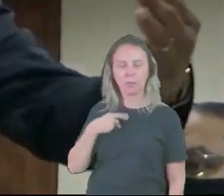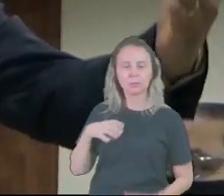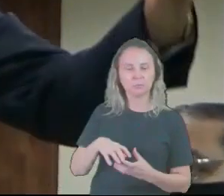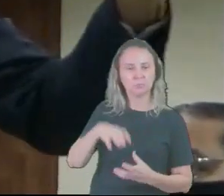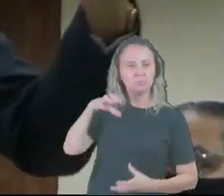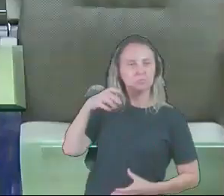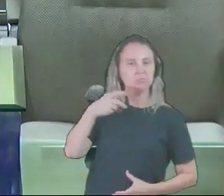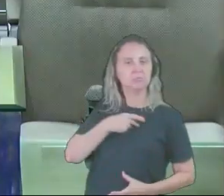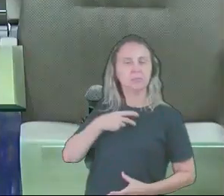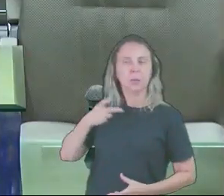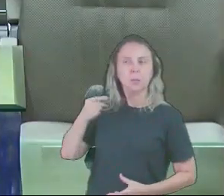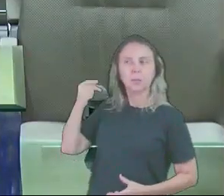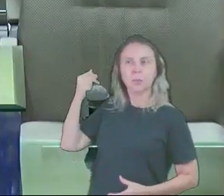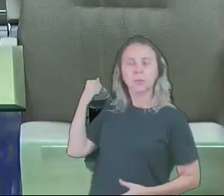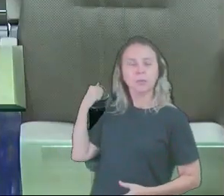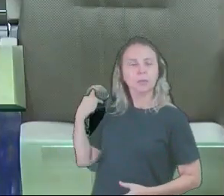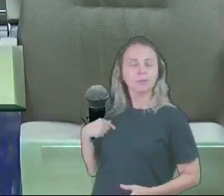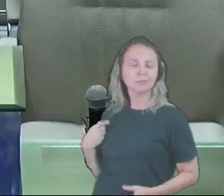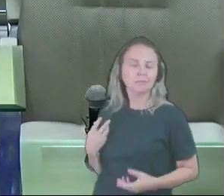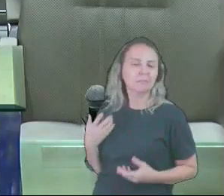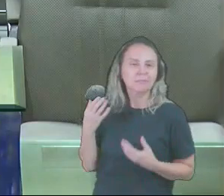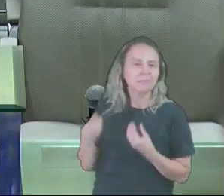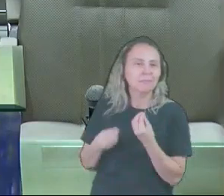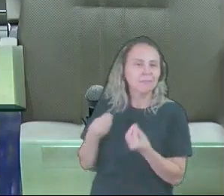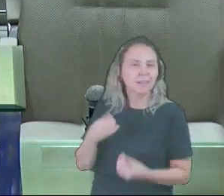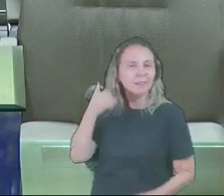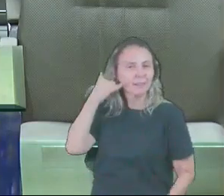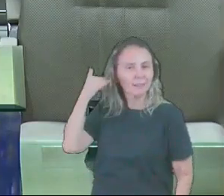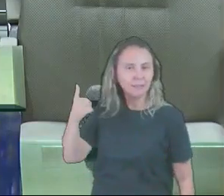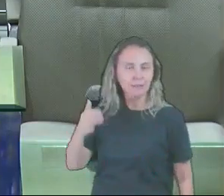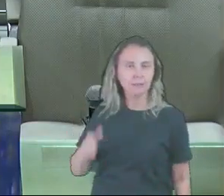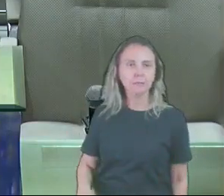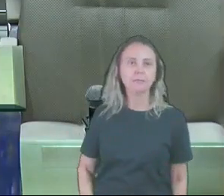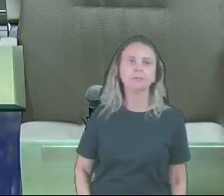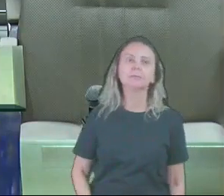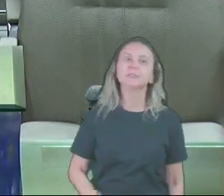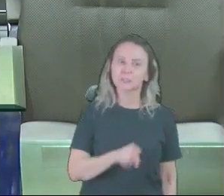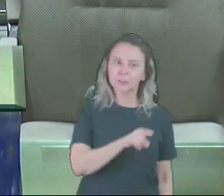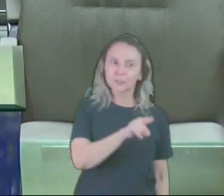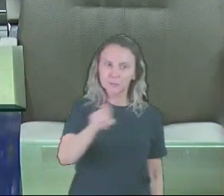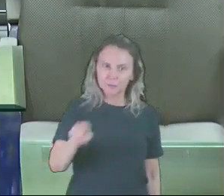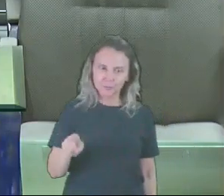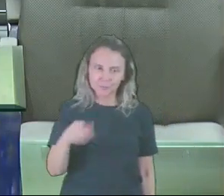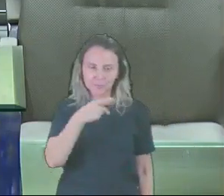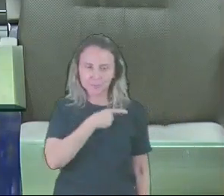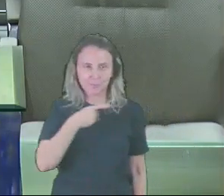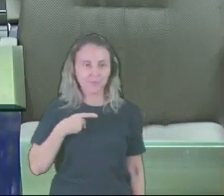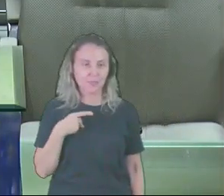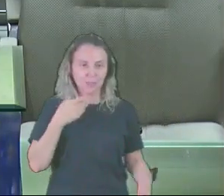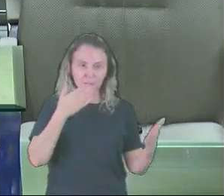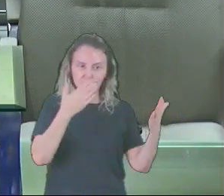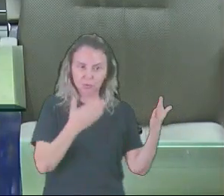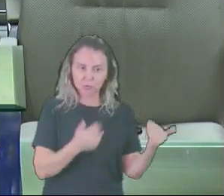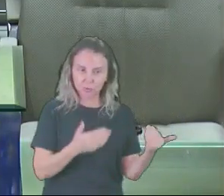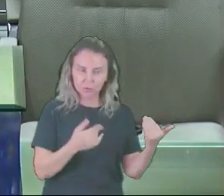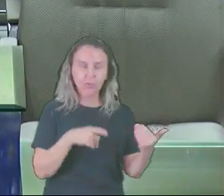novos obreiros aprendam fazer da mesma maneira reconhecer autoridade Pastoral